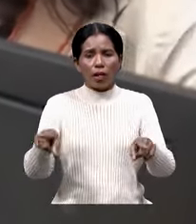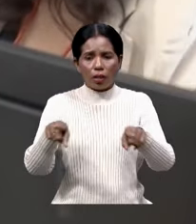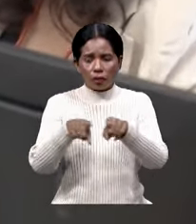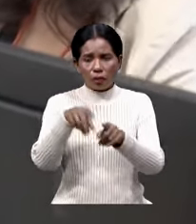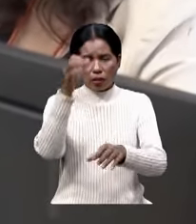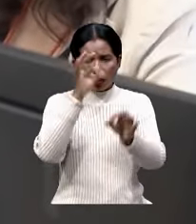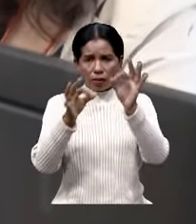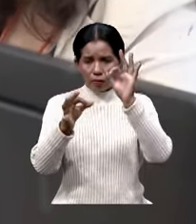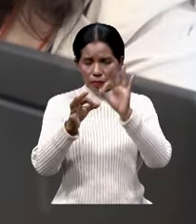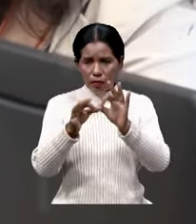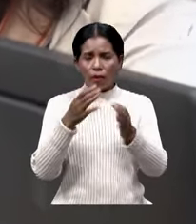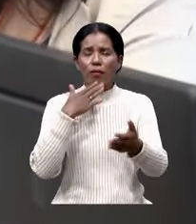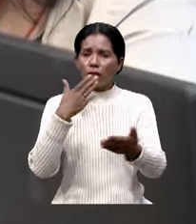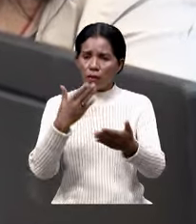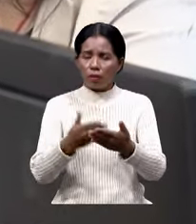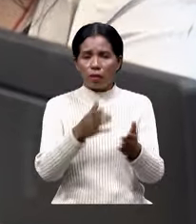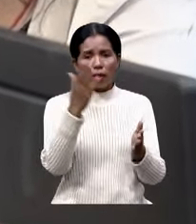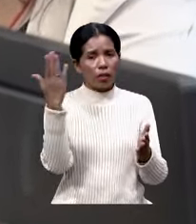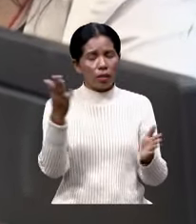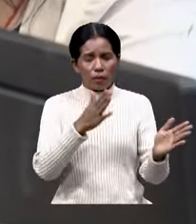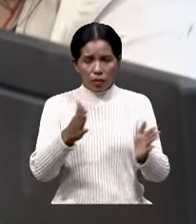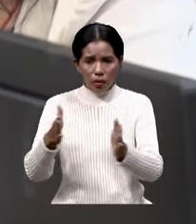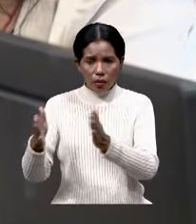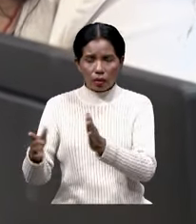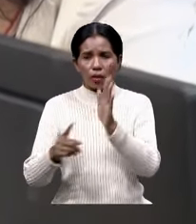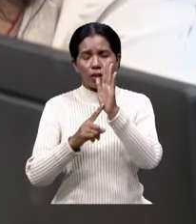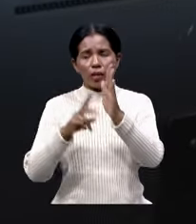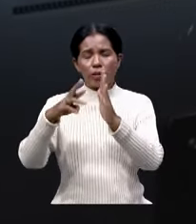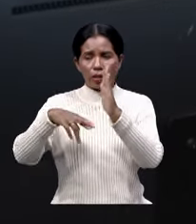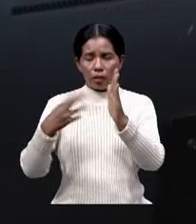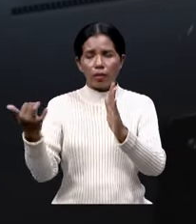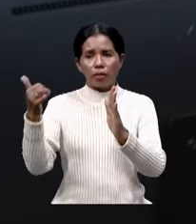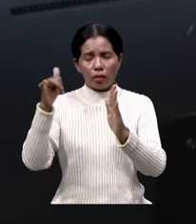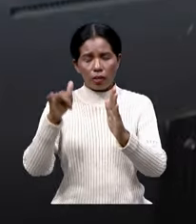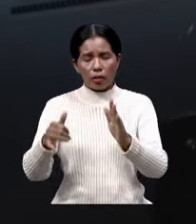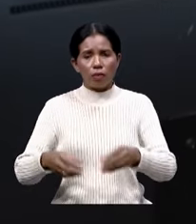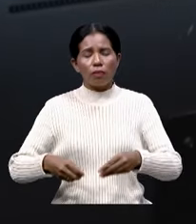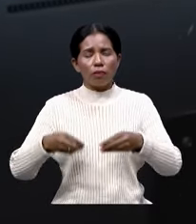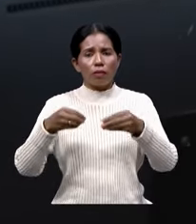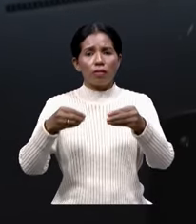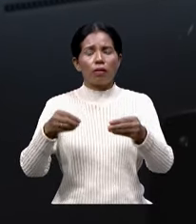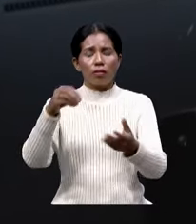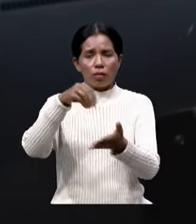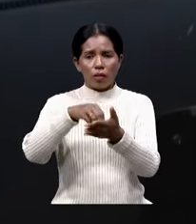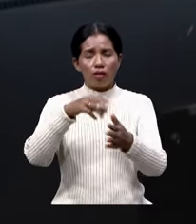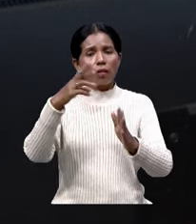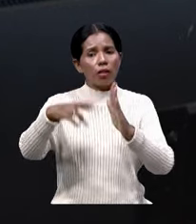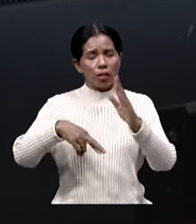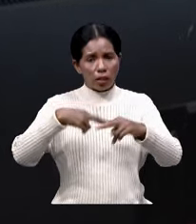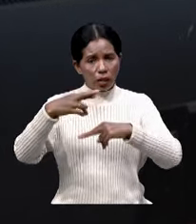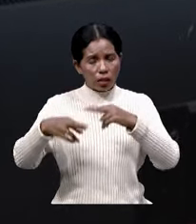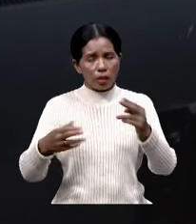garanti agilidade e a processo no esclarece regra sira execução despesa nian ho de permite circulação ida